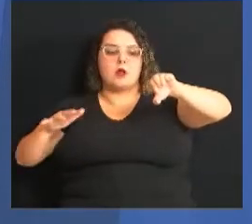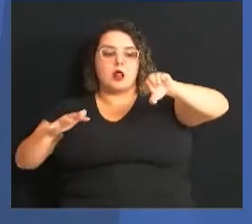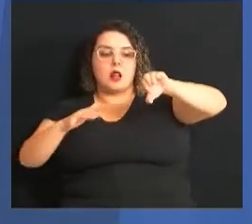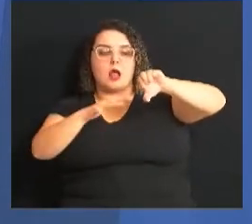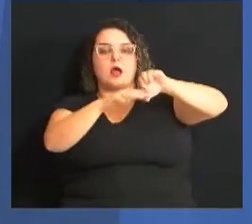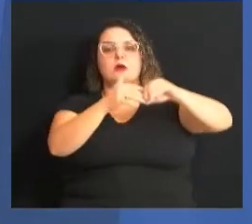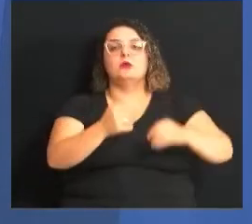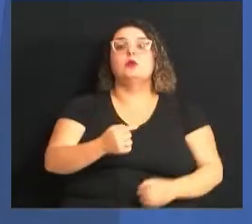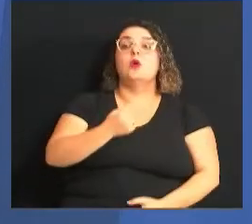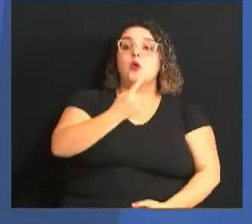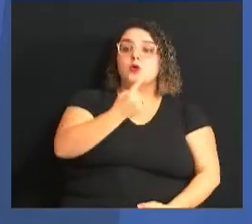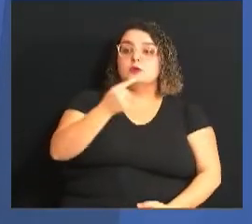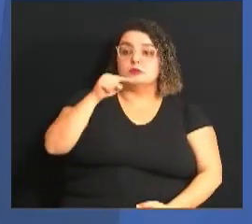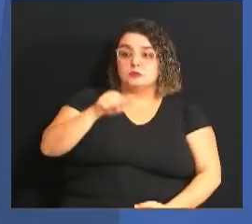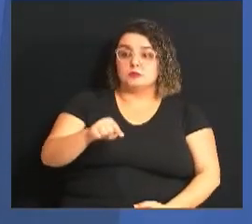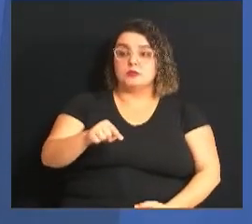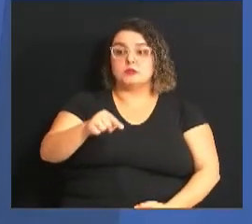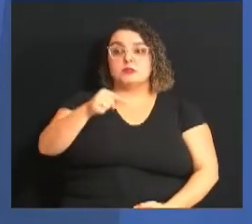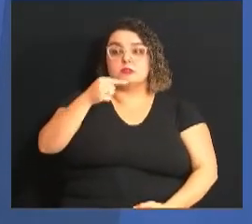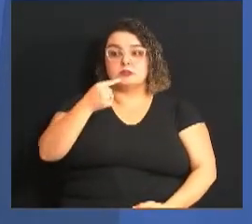11.480 metros de subadutora,